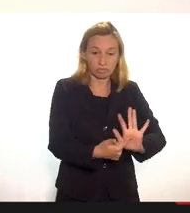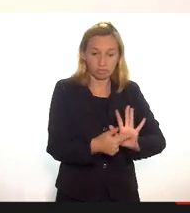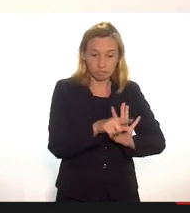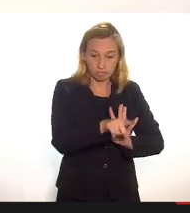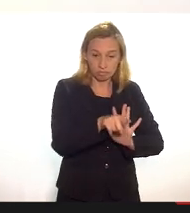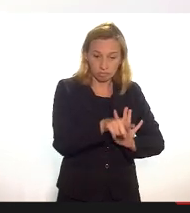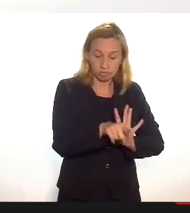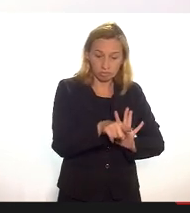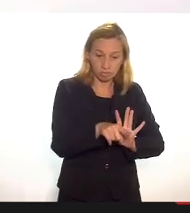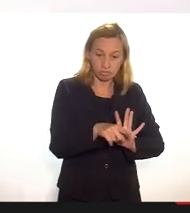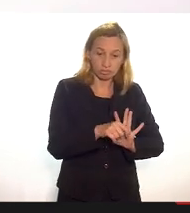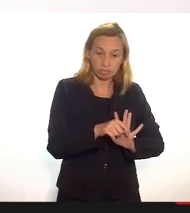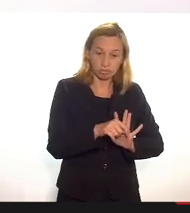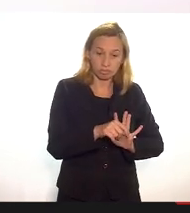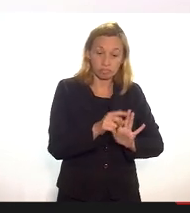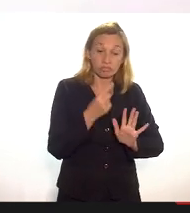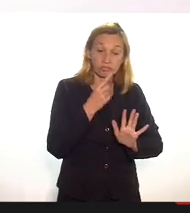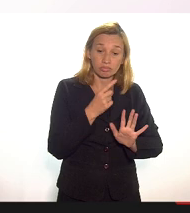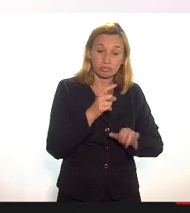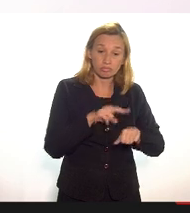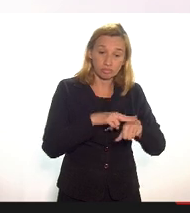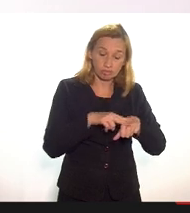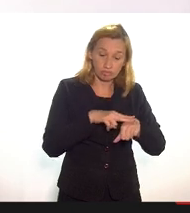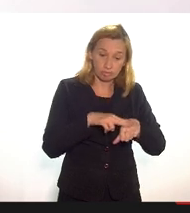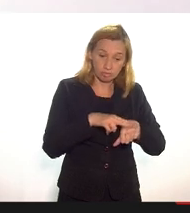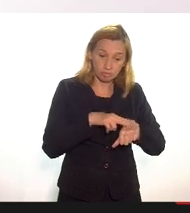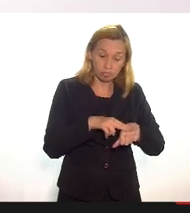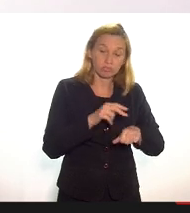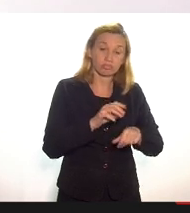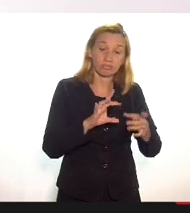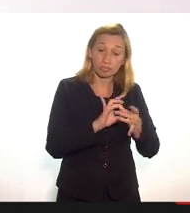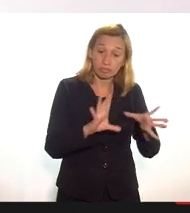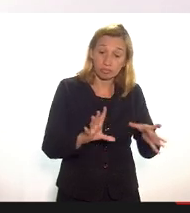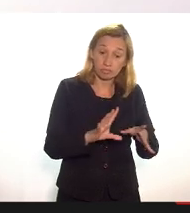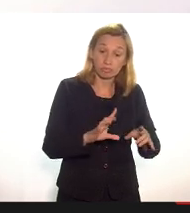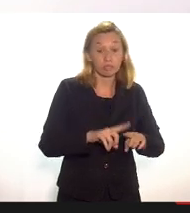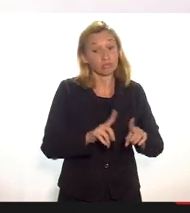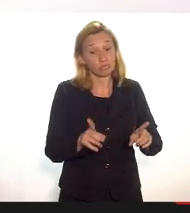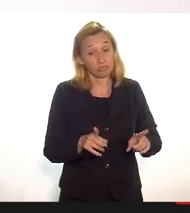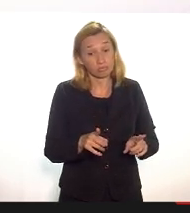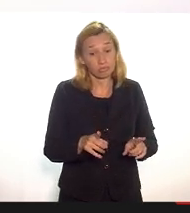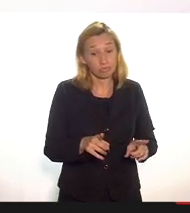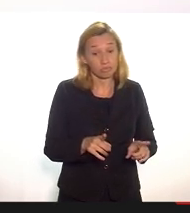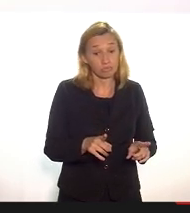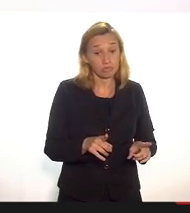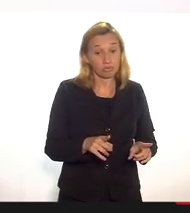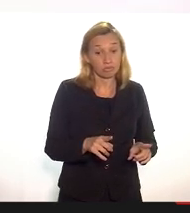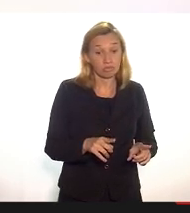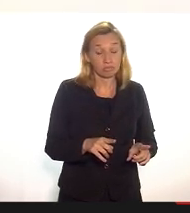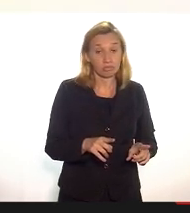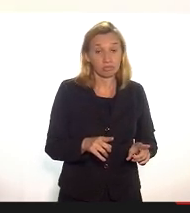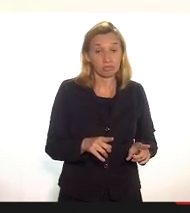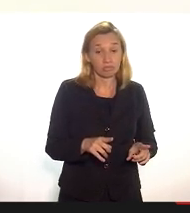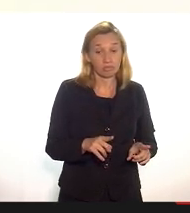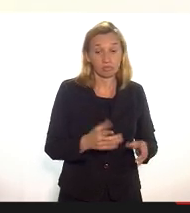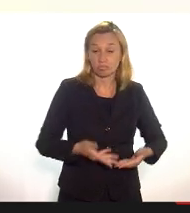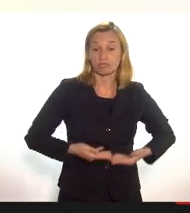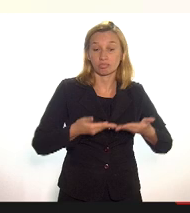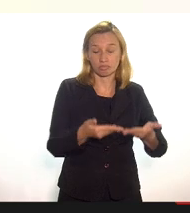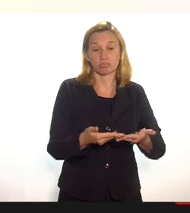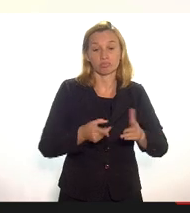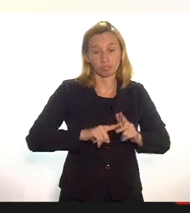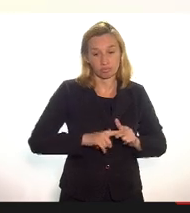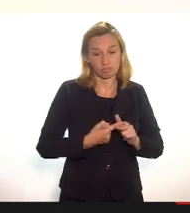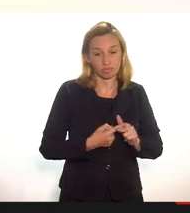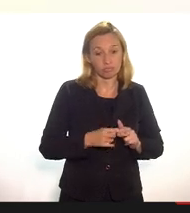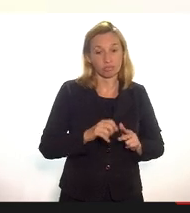com status de verde, né, como se fossem leitos livres, que ainda assim não são ofertados à regulação.